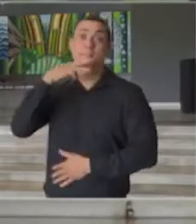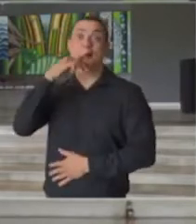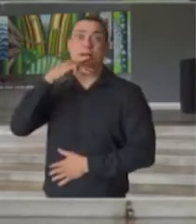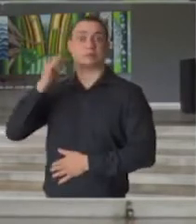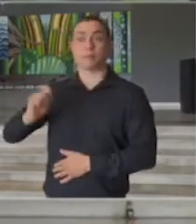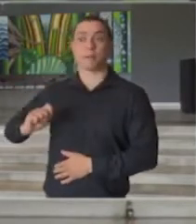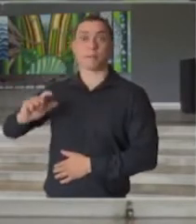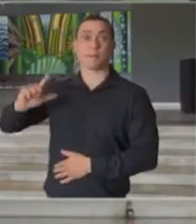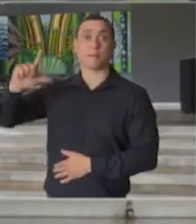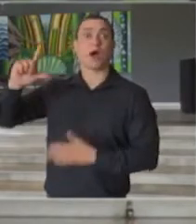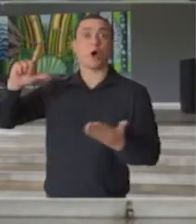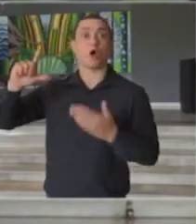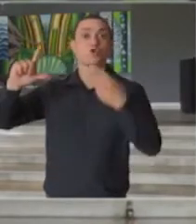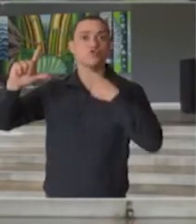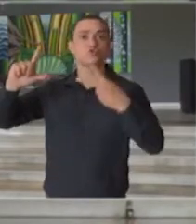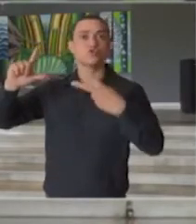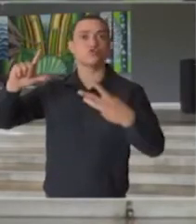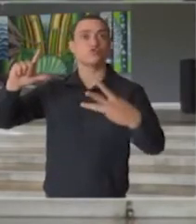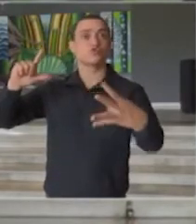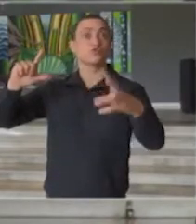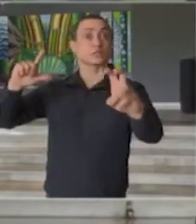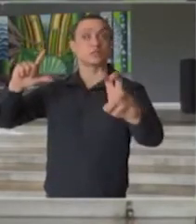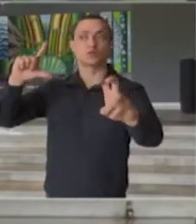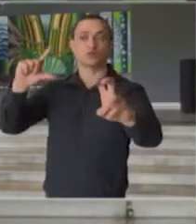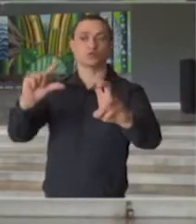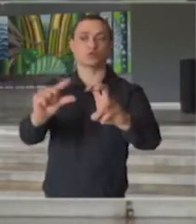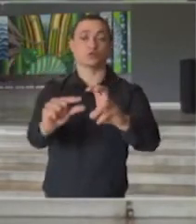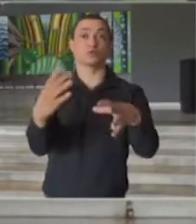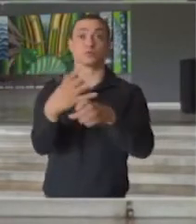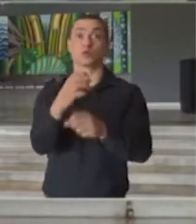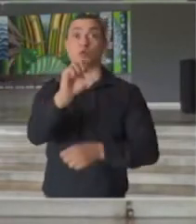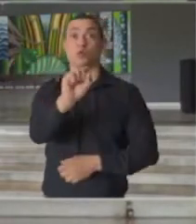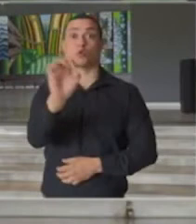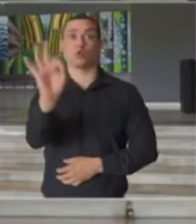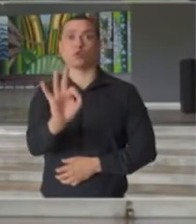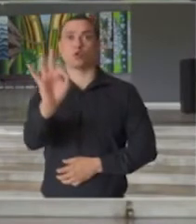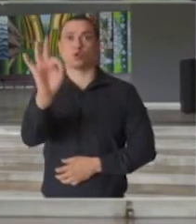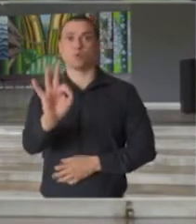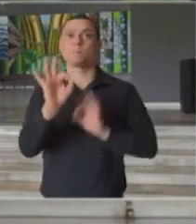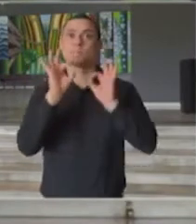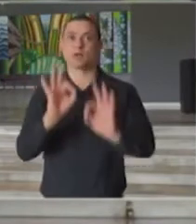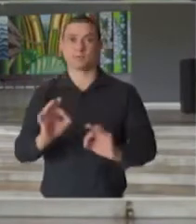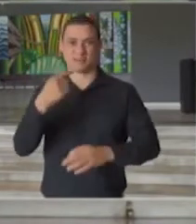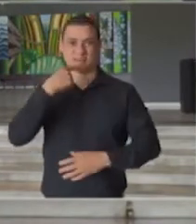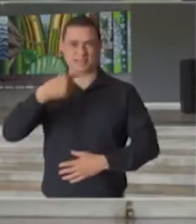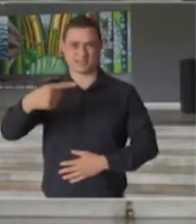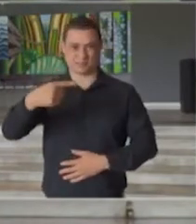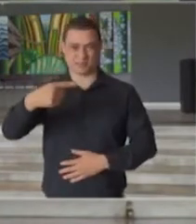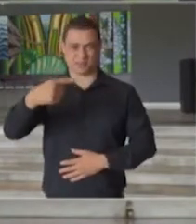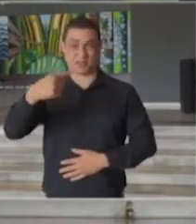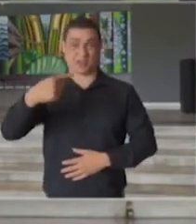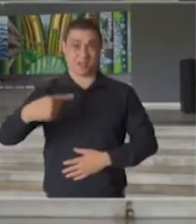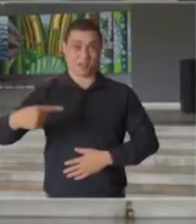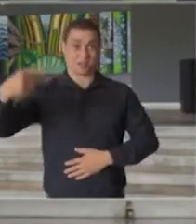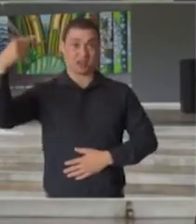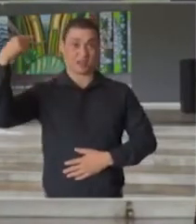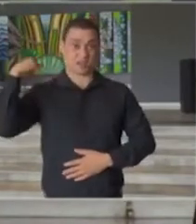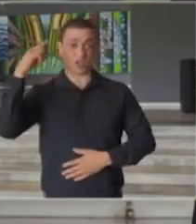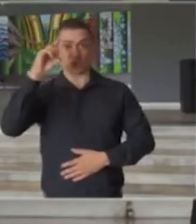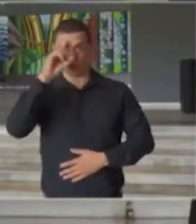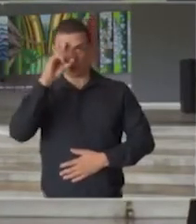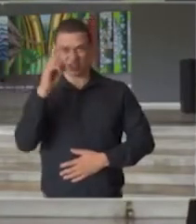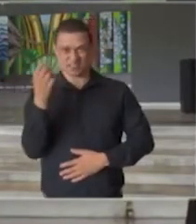ano. Houve uma queda de 8% confirmada no número de óbitos da semana epidemiológica entre os